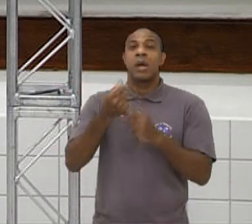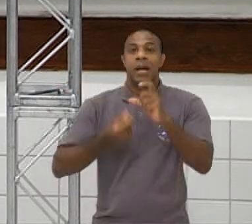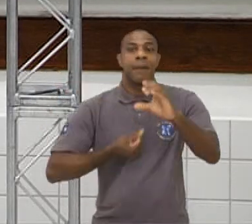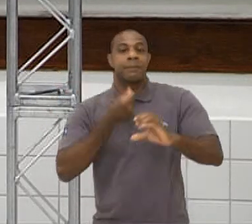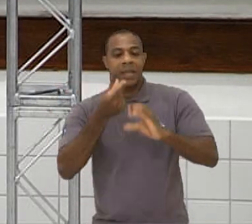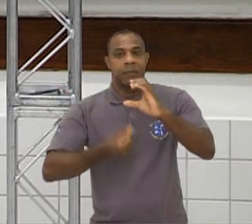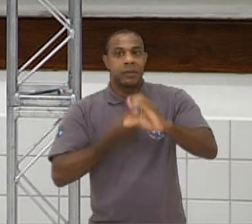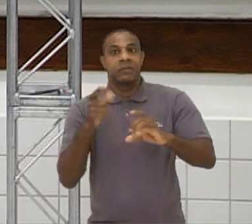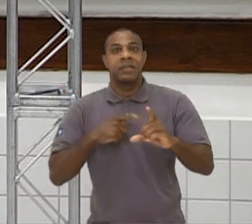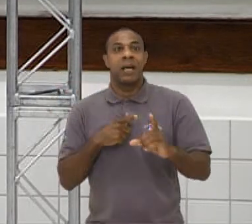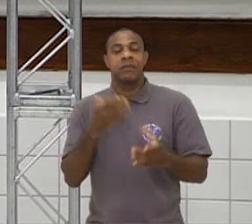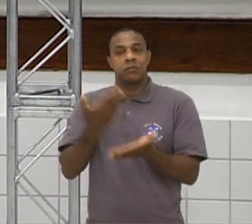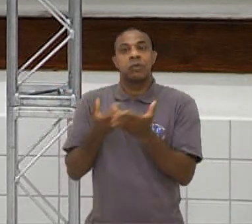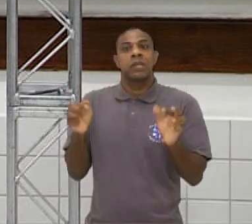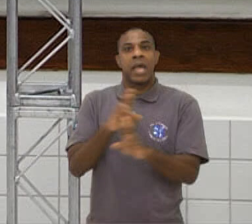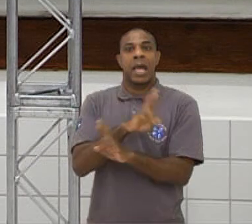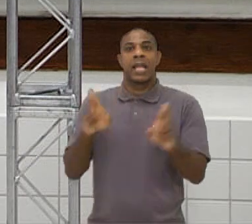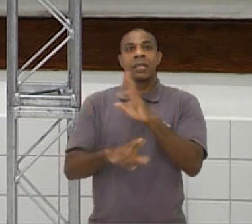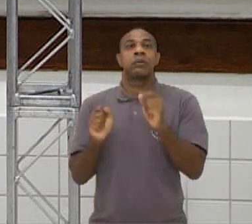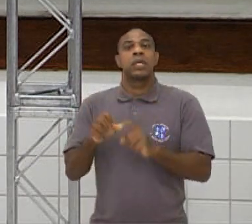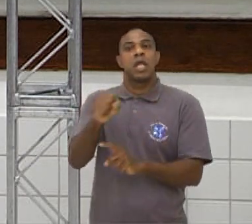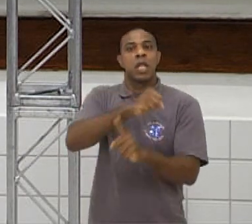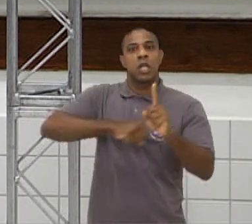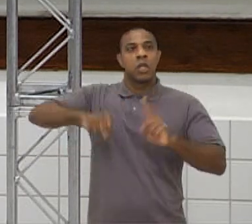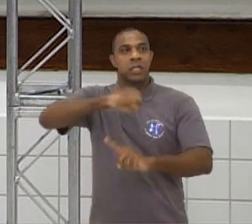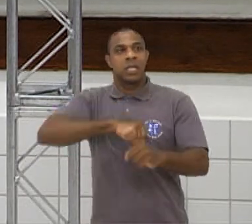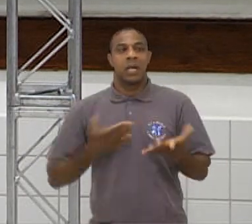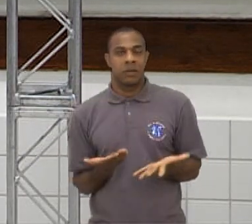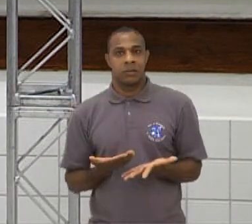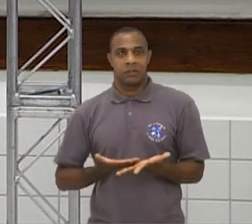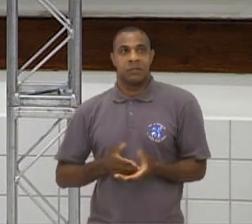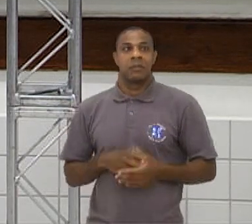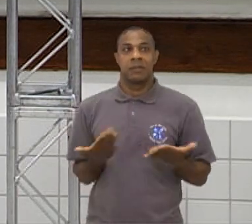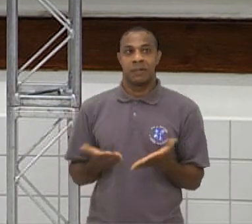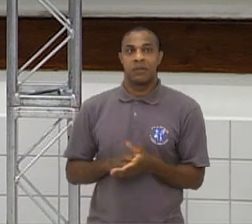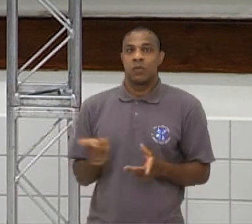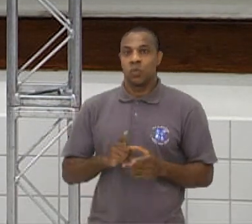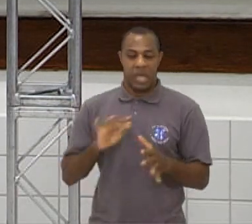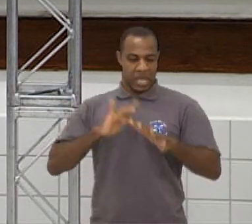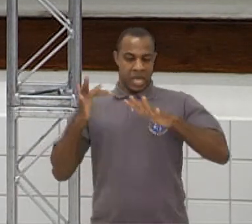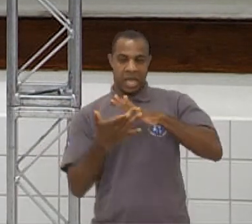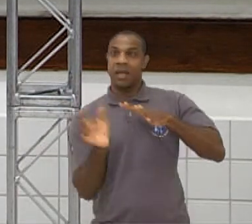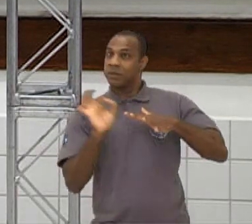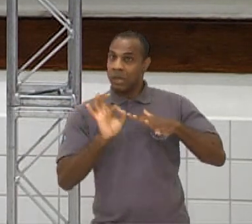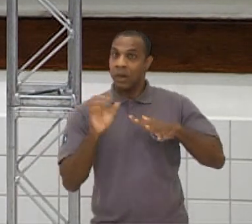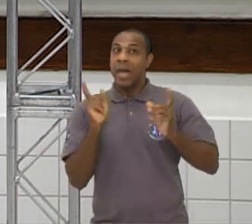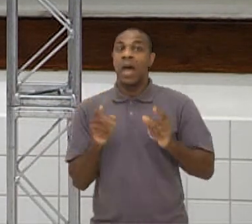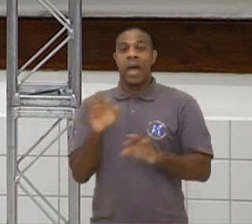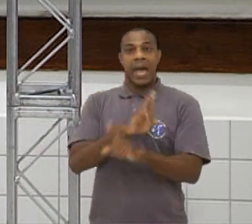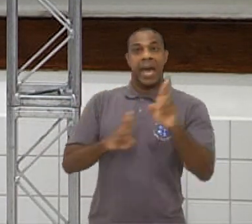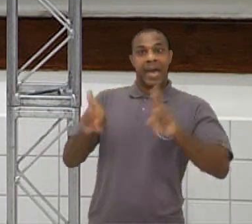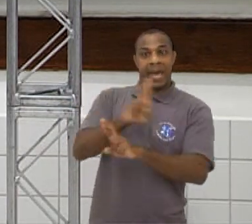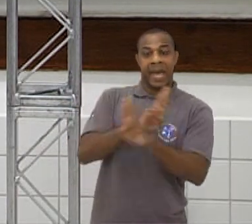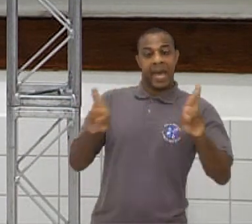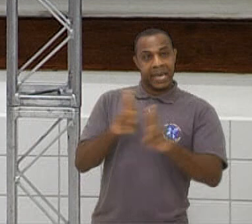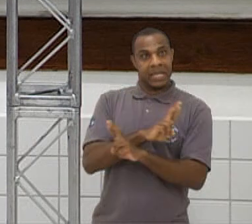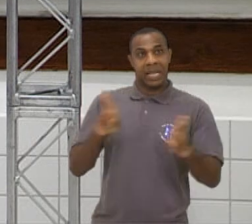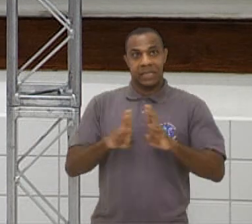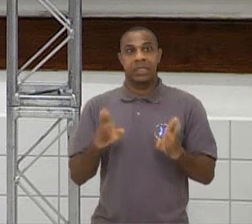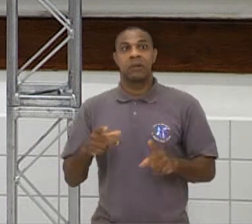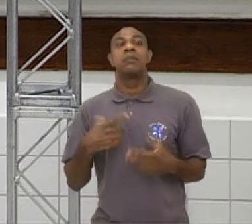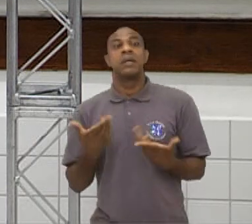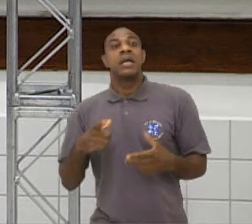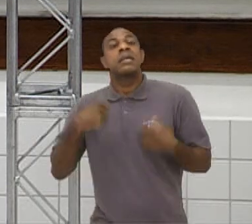está estudando as relações sociais, tá? Não são redes sociais, é as relações que a gente tem para sobreviver na nossa sociedade.